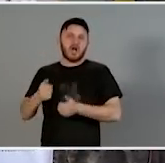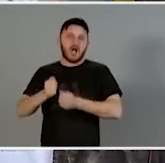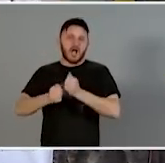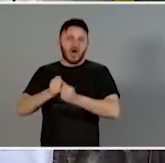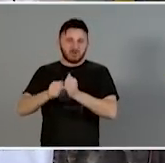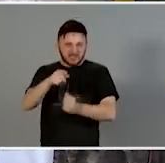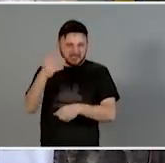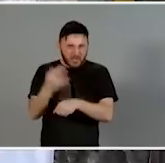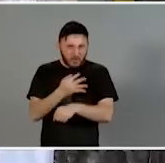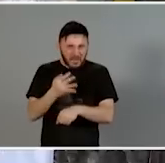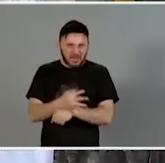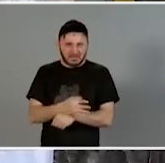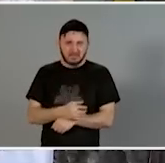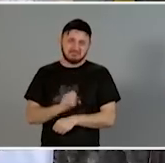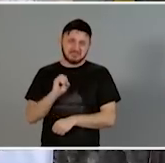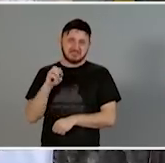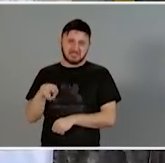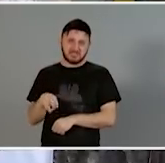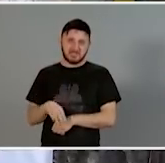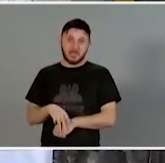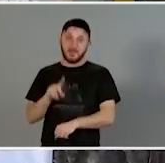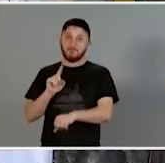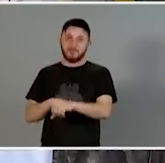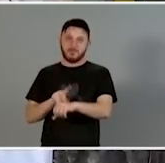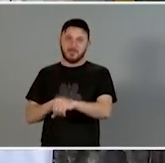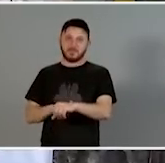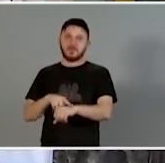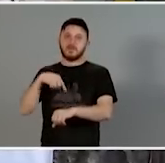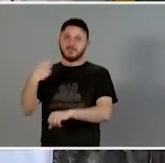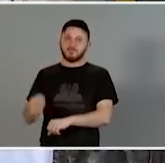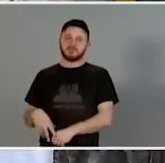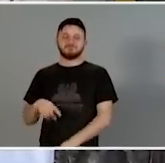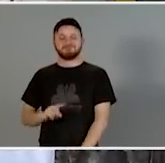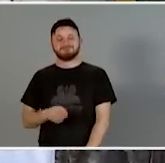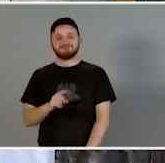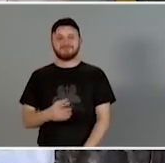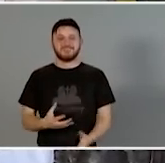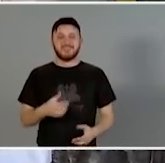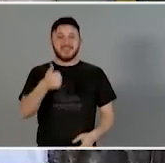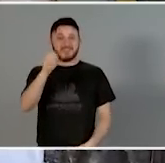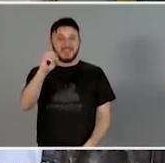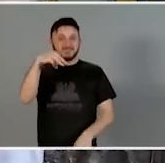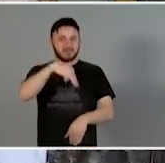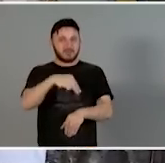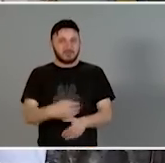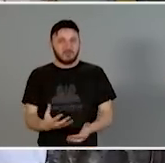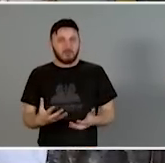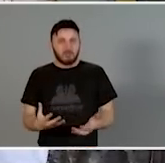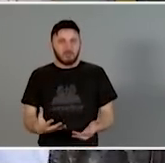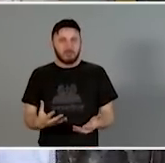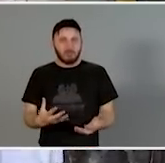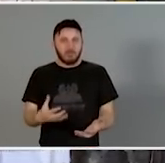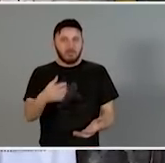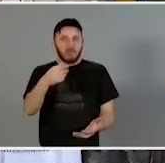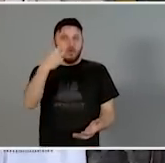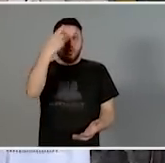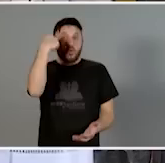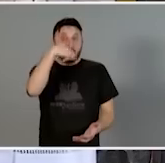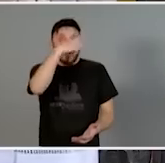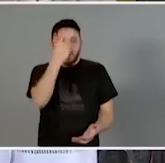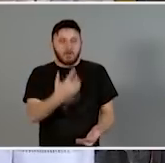aguenta? No momento. Segure 10 minutos. Segure uma